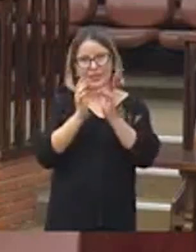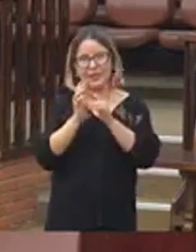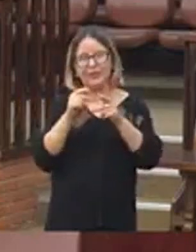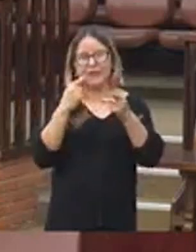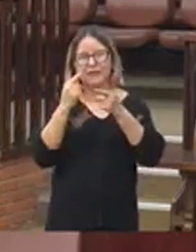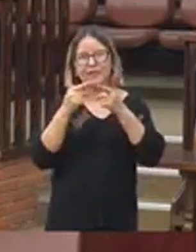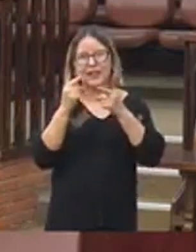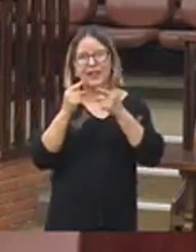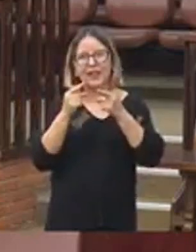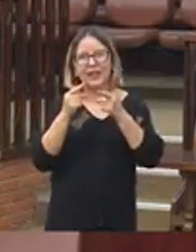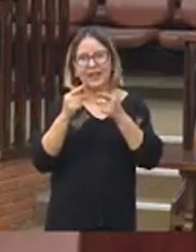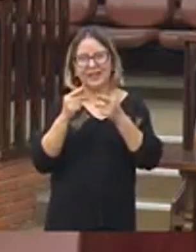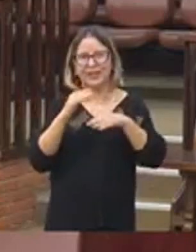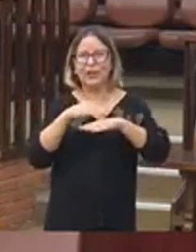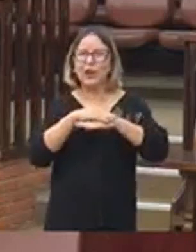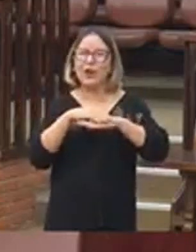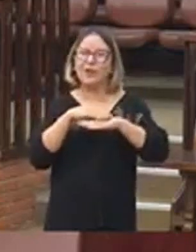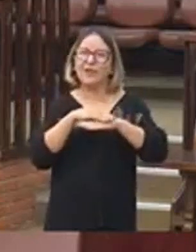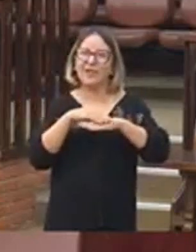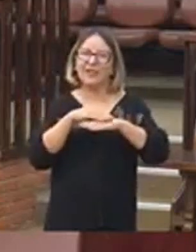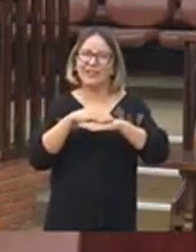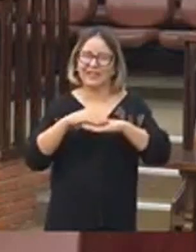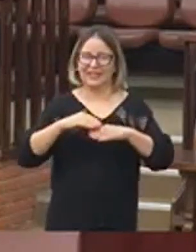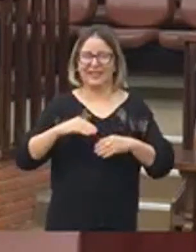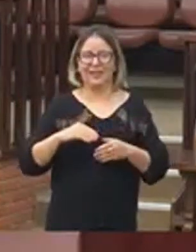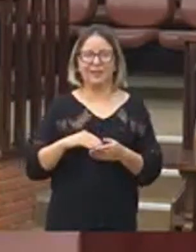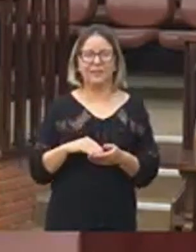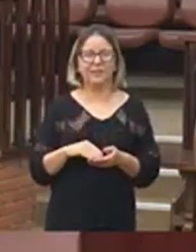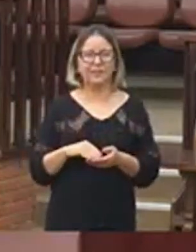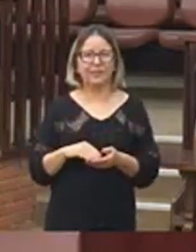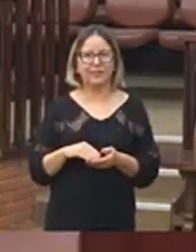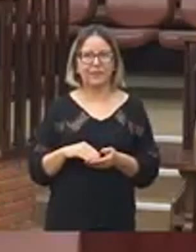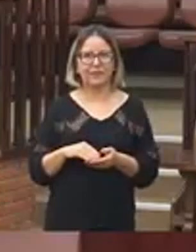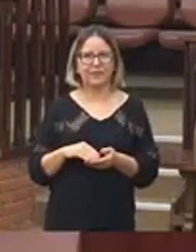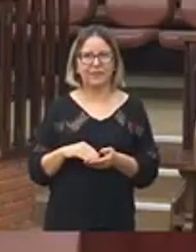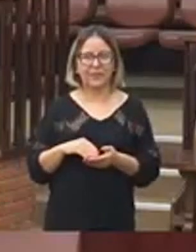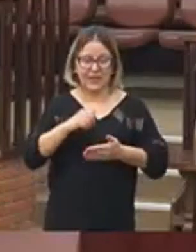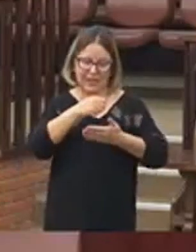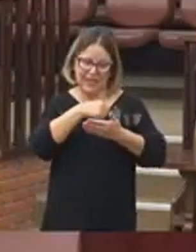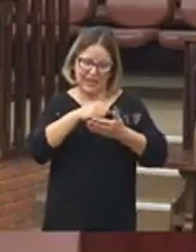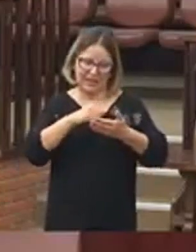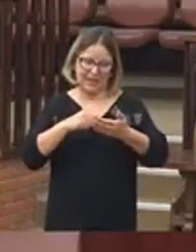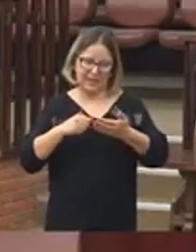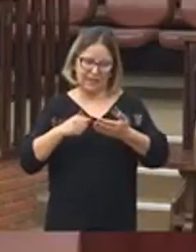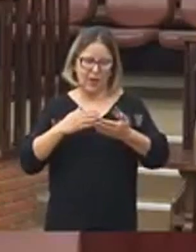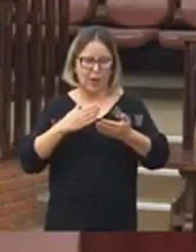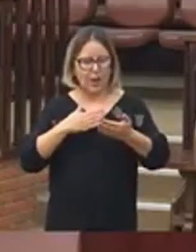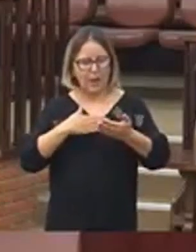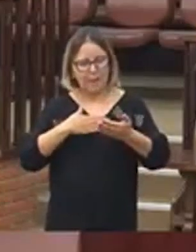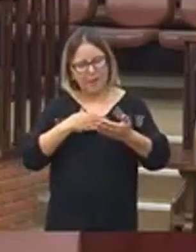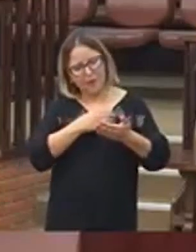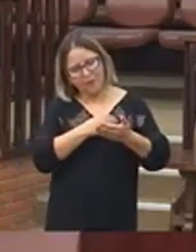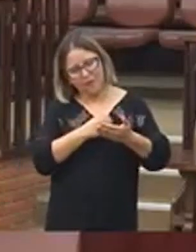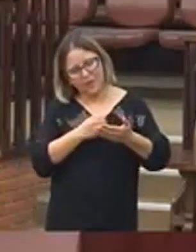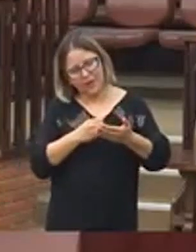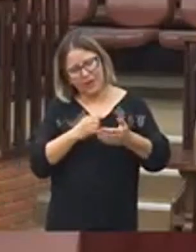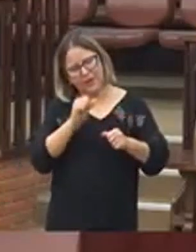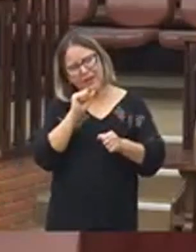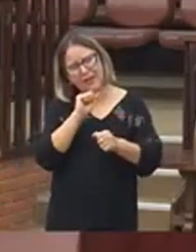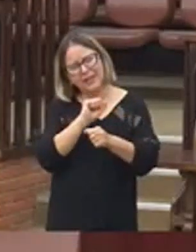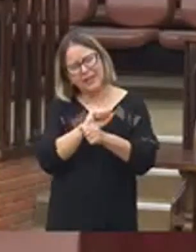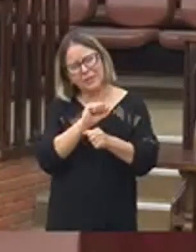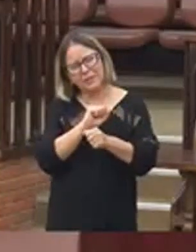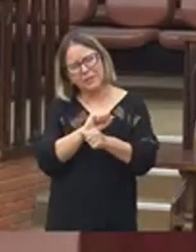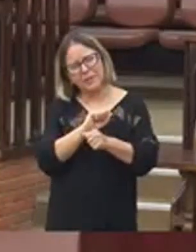diz o seguinte: meu filho, tenho esperado tanto a sua vinda.